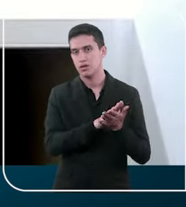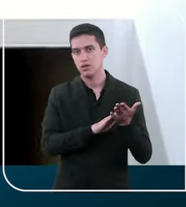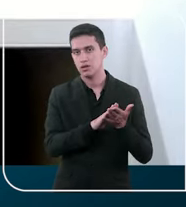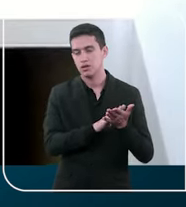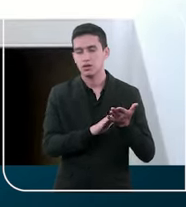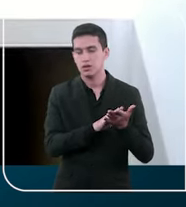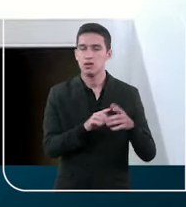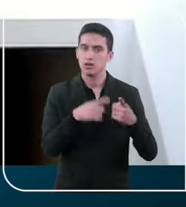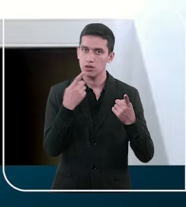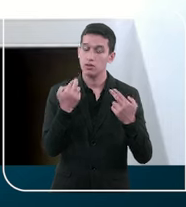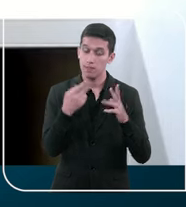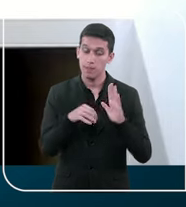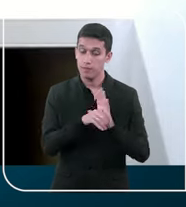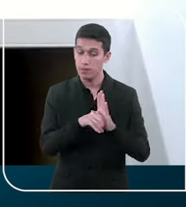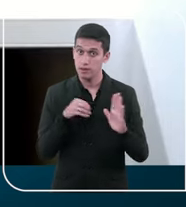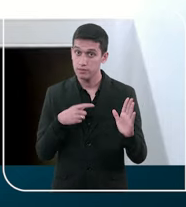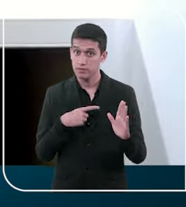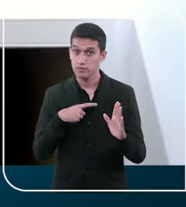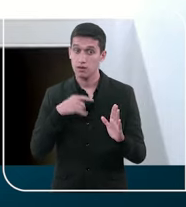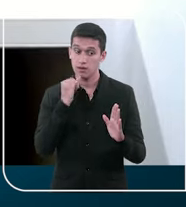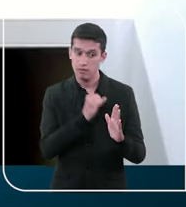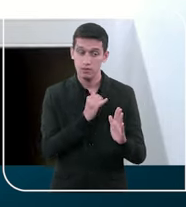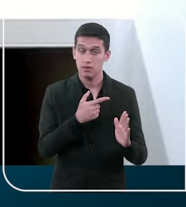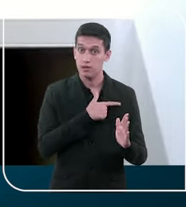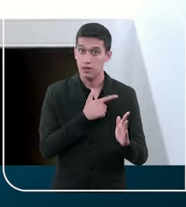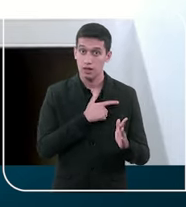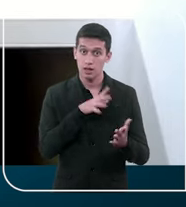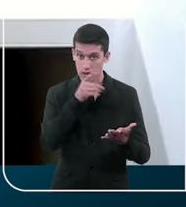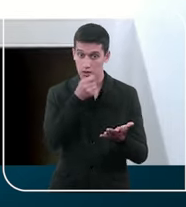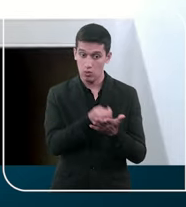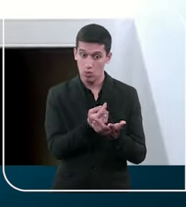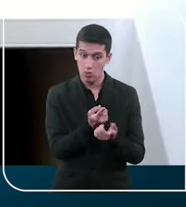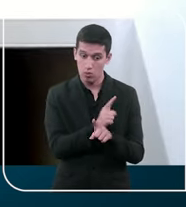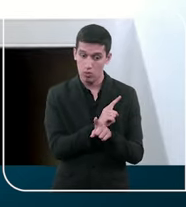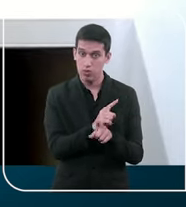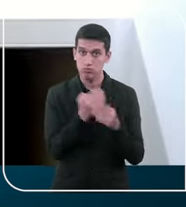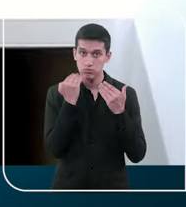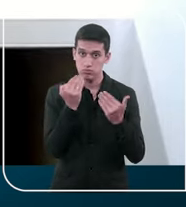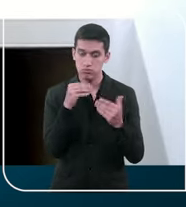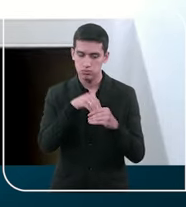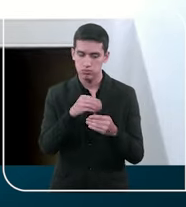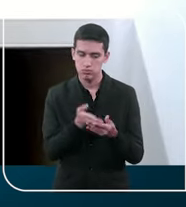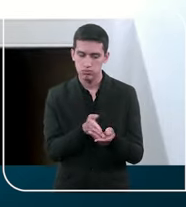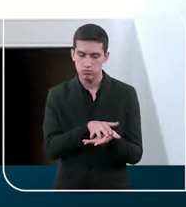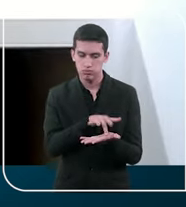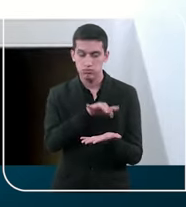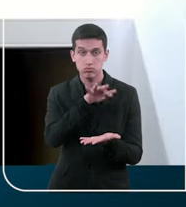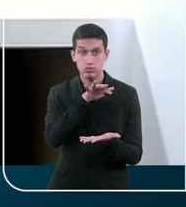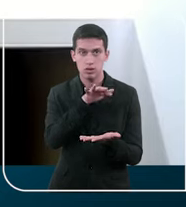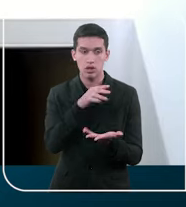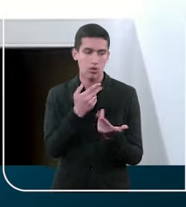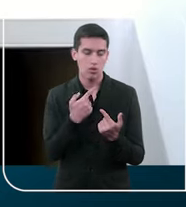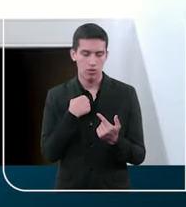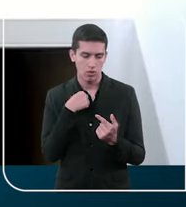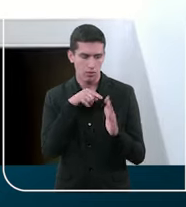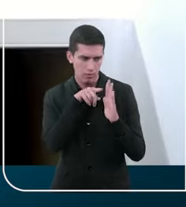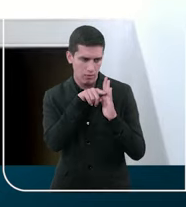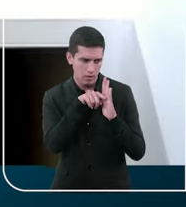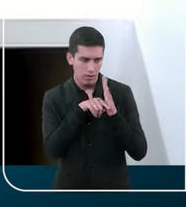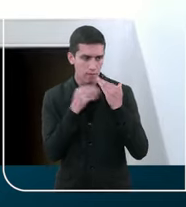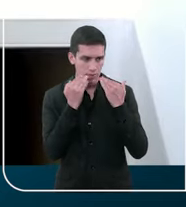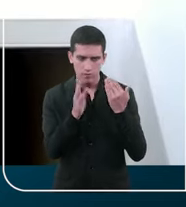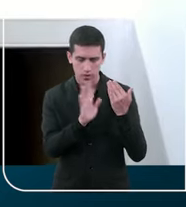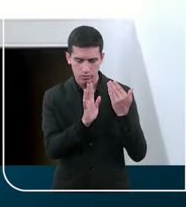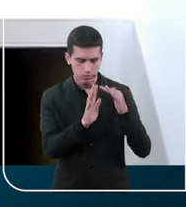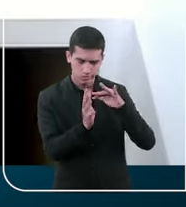probatória. E como a anulação demanda que haja uma decisão manifestamente contrária à prova dos autos, como eu não estou analisando prova,